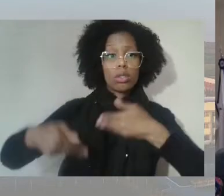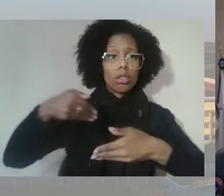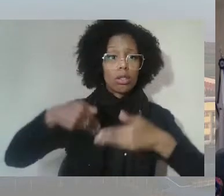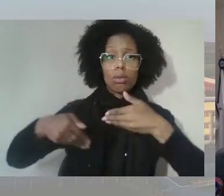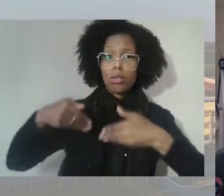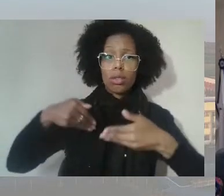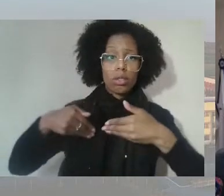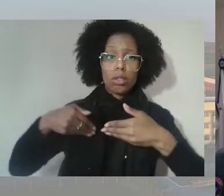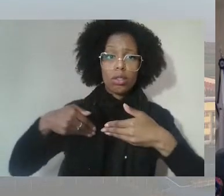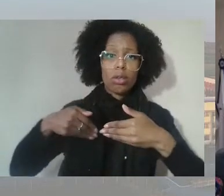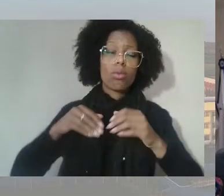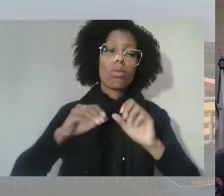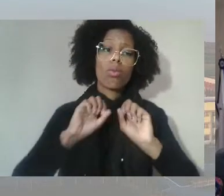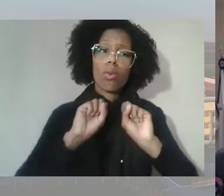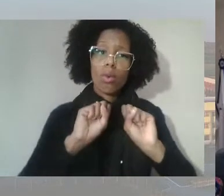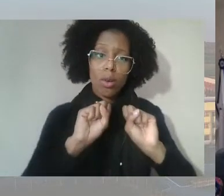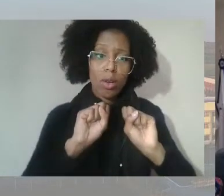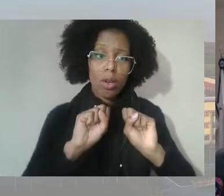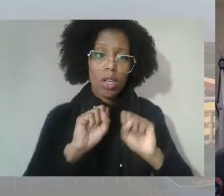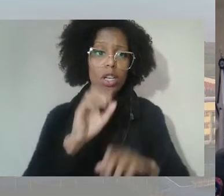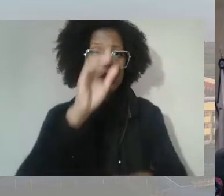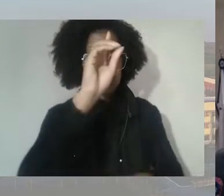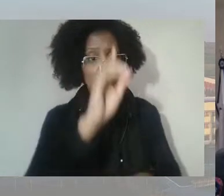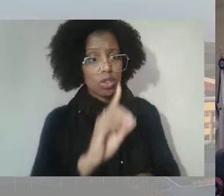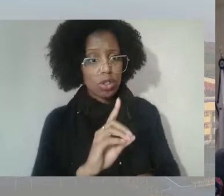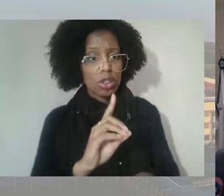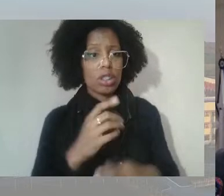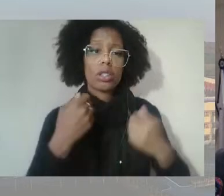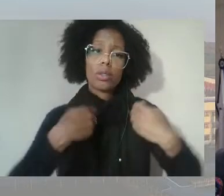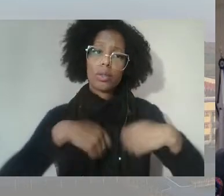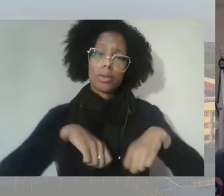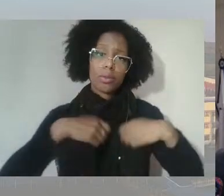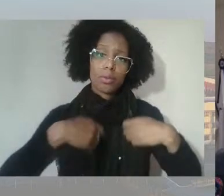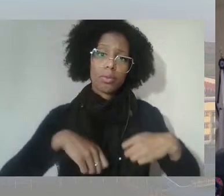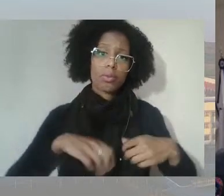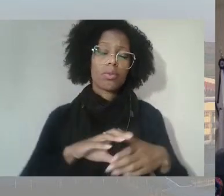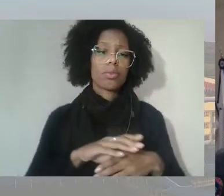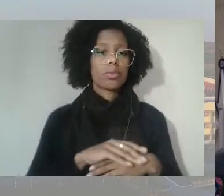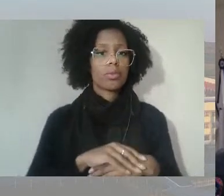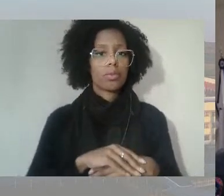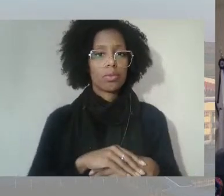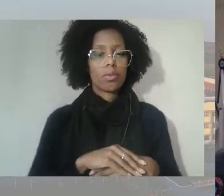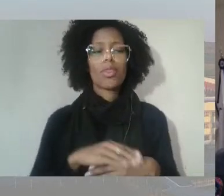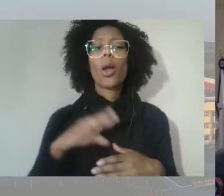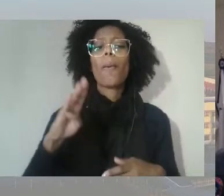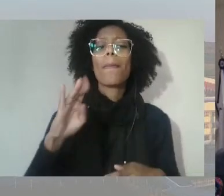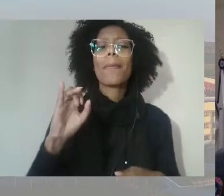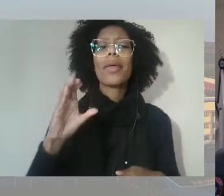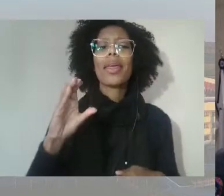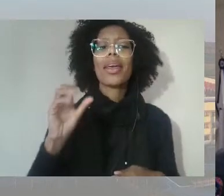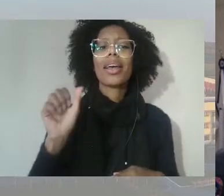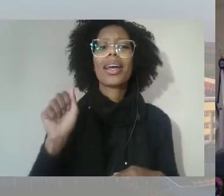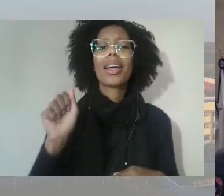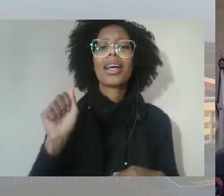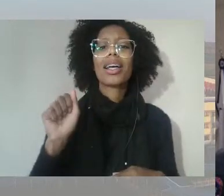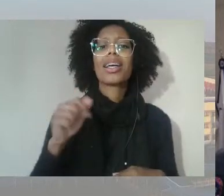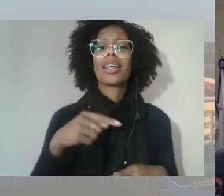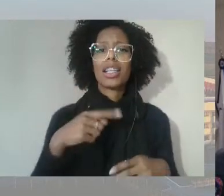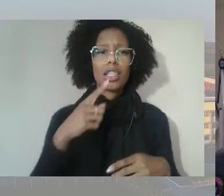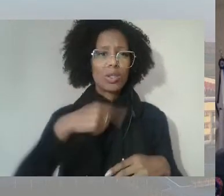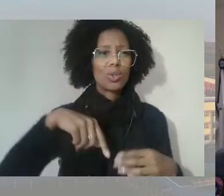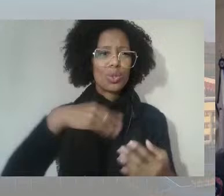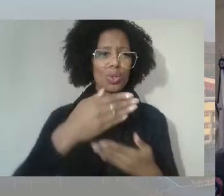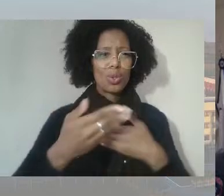se manifestar aqui? Porque é de direita, porque é de esquerda? Mas é por tudo, né, Bica? Cadê o Bica? Por tudo que estava envolvido, né,